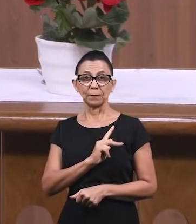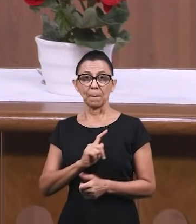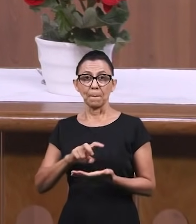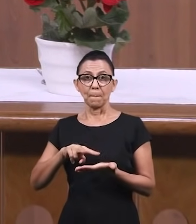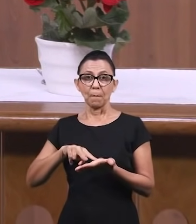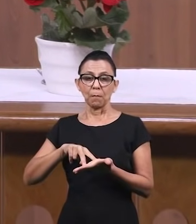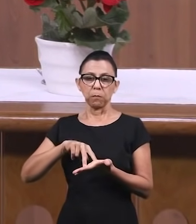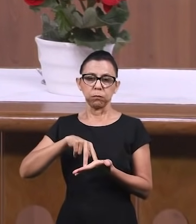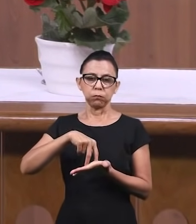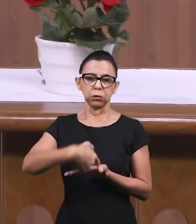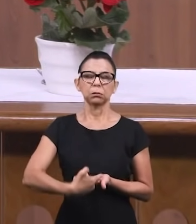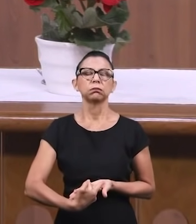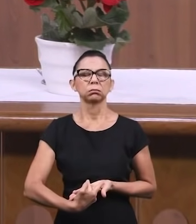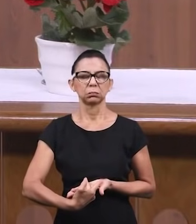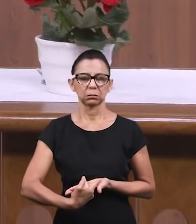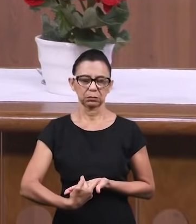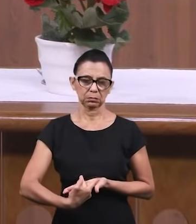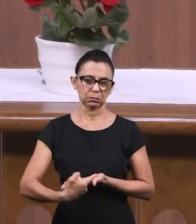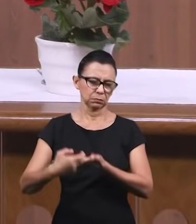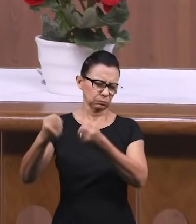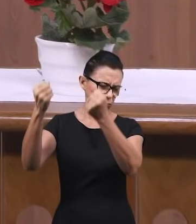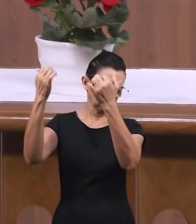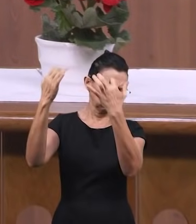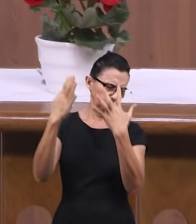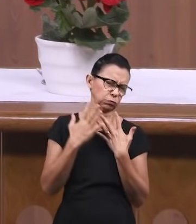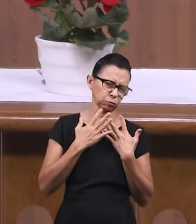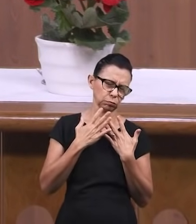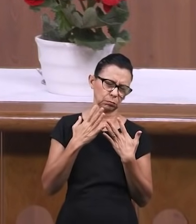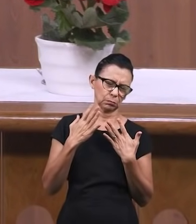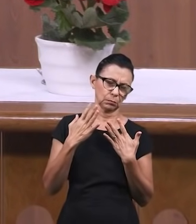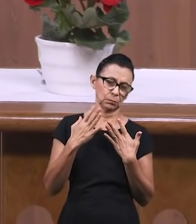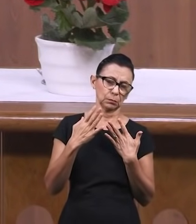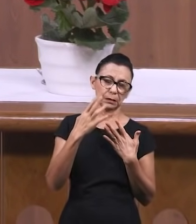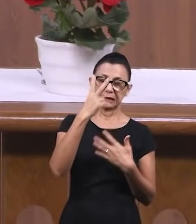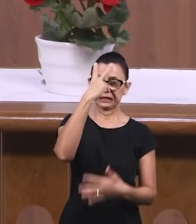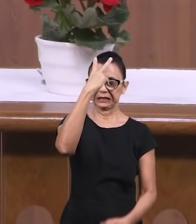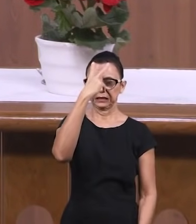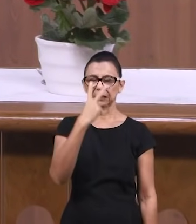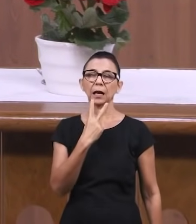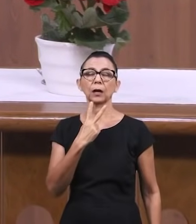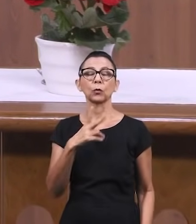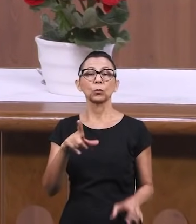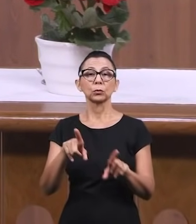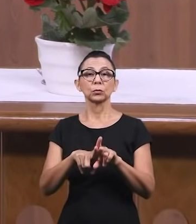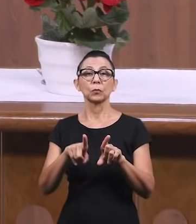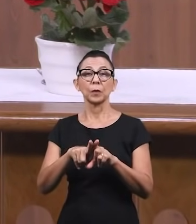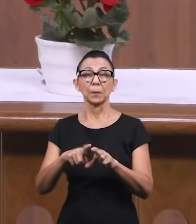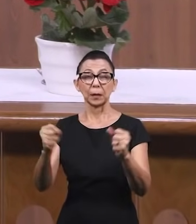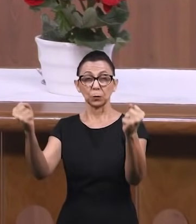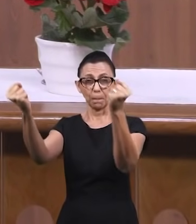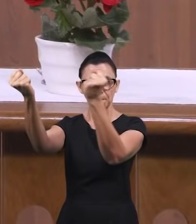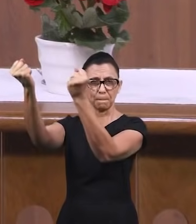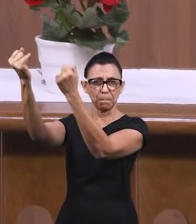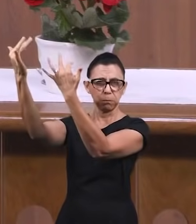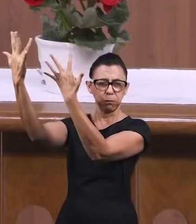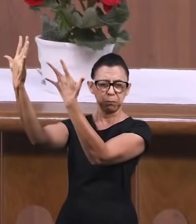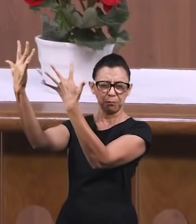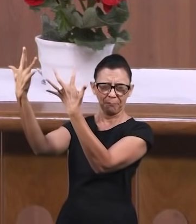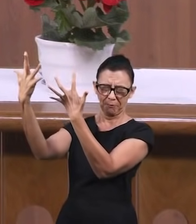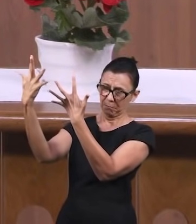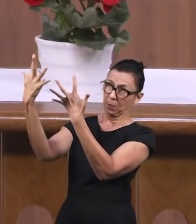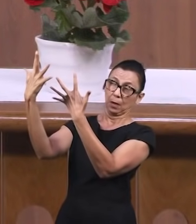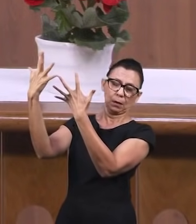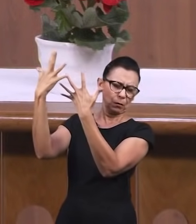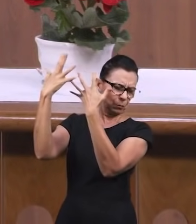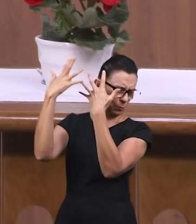por terra. E naquele instante também ele ficou cego por causa do esplendor do brilho